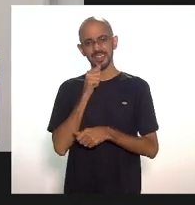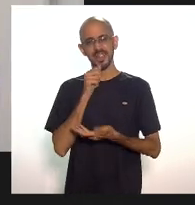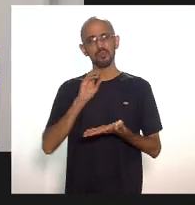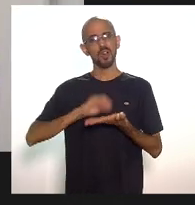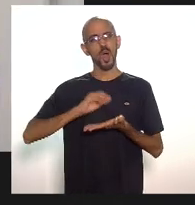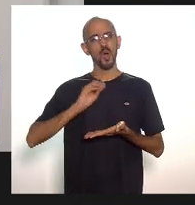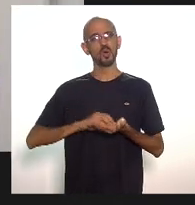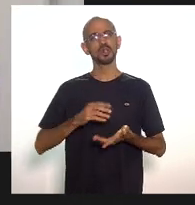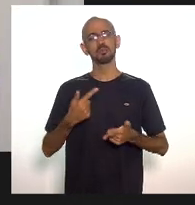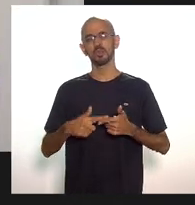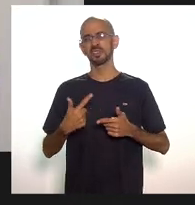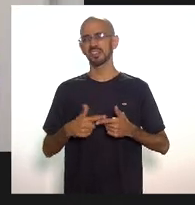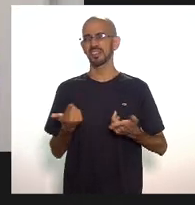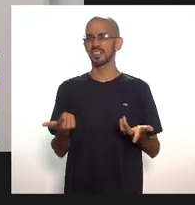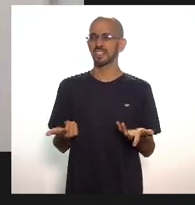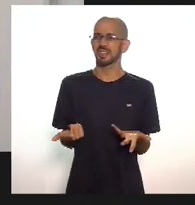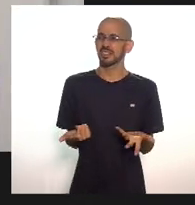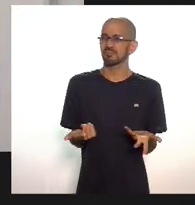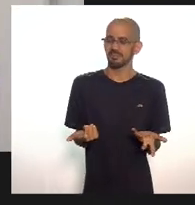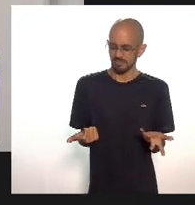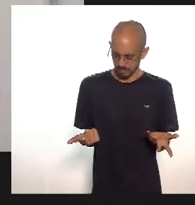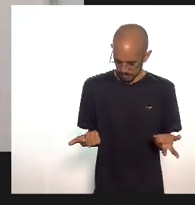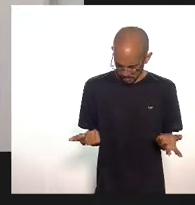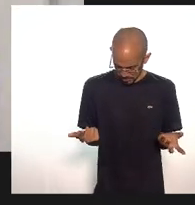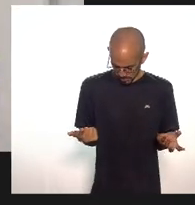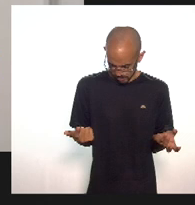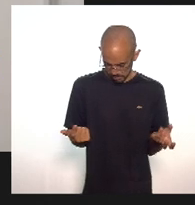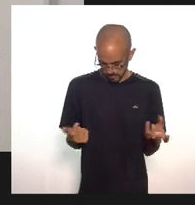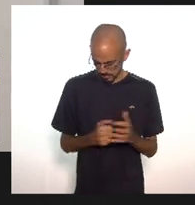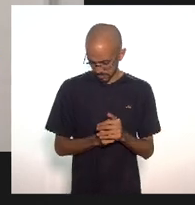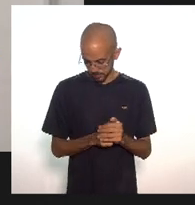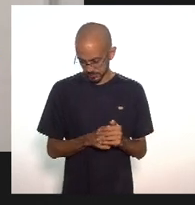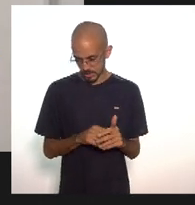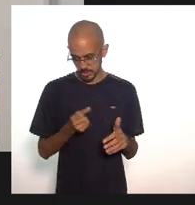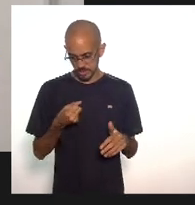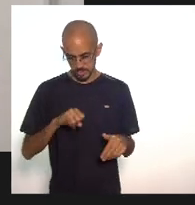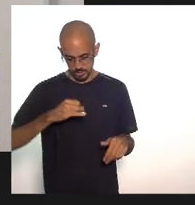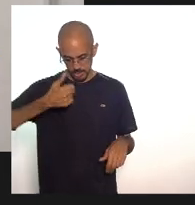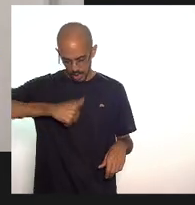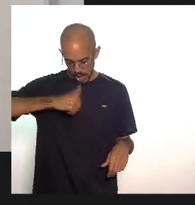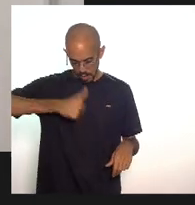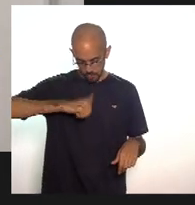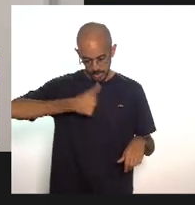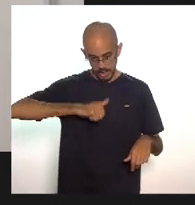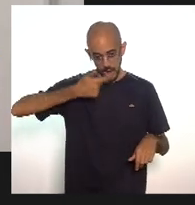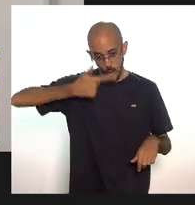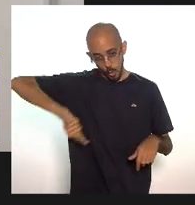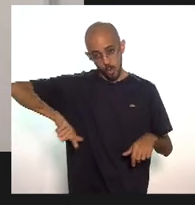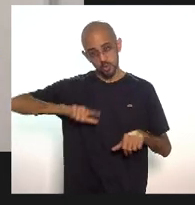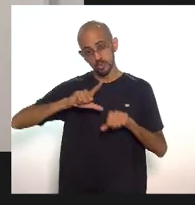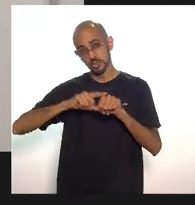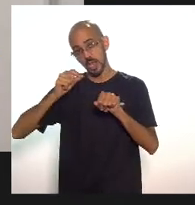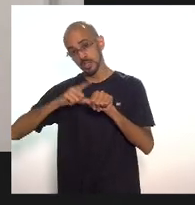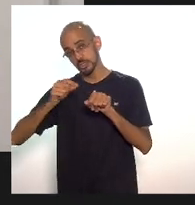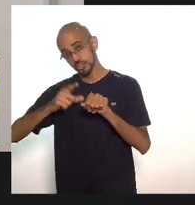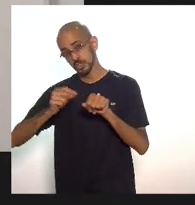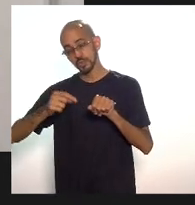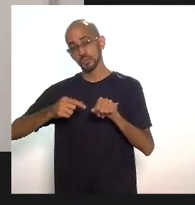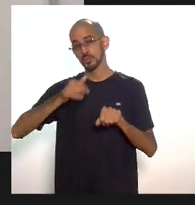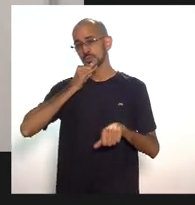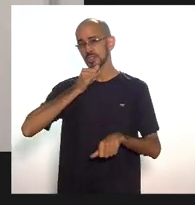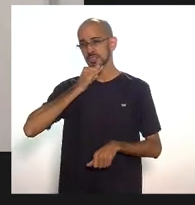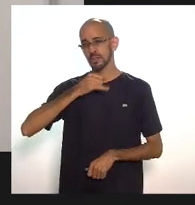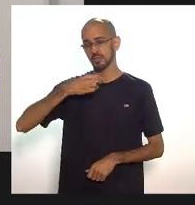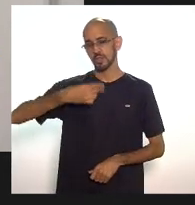dúvida, certamente é. Porque, assim, quando você vai analisando, né, outros artigos, assim, o 3º,